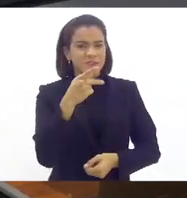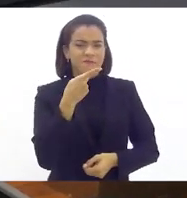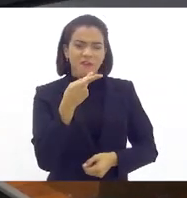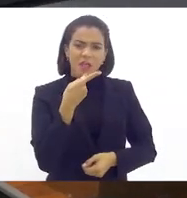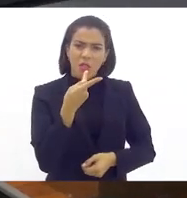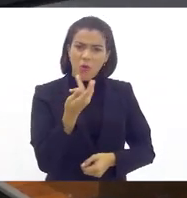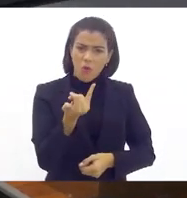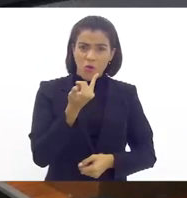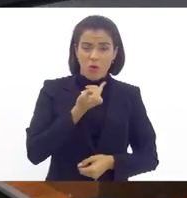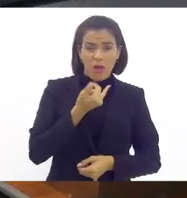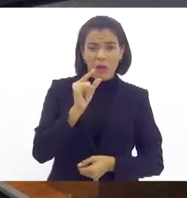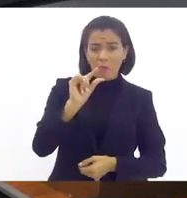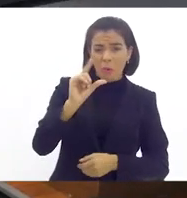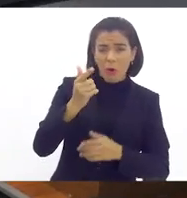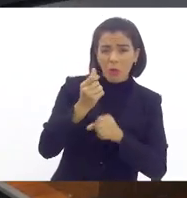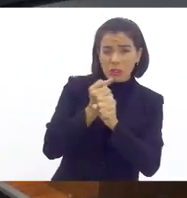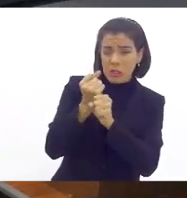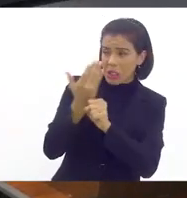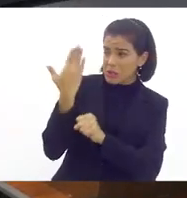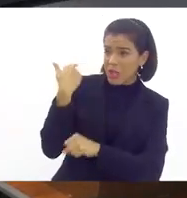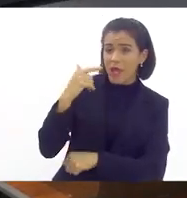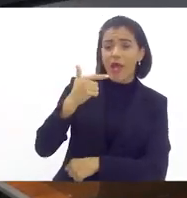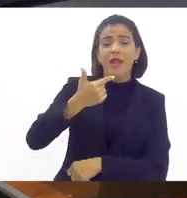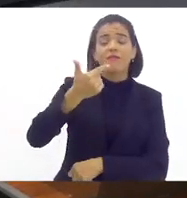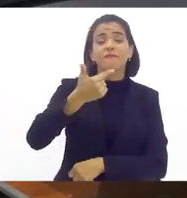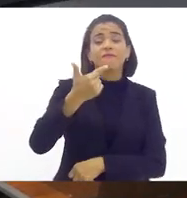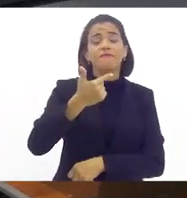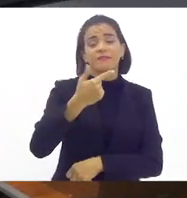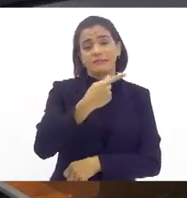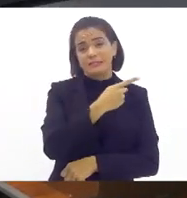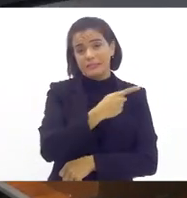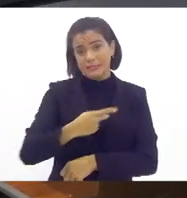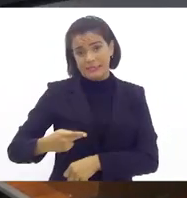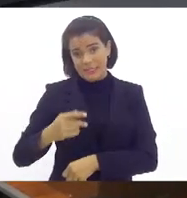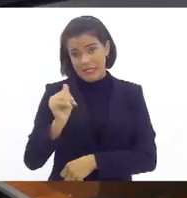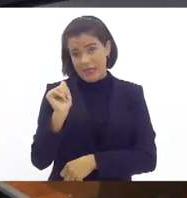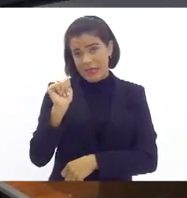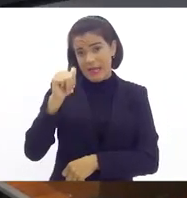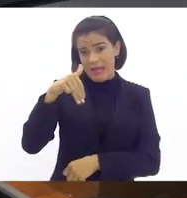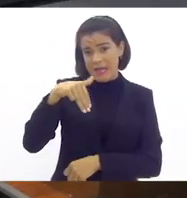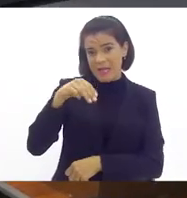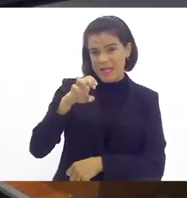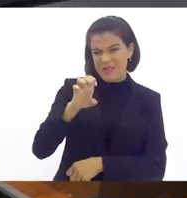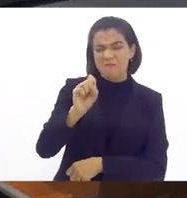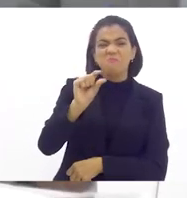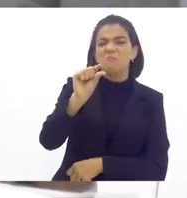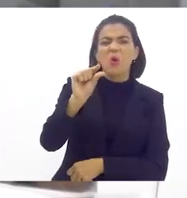Eu, há poucos anos atrás, era vice-presidente da Ames. Poucos anos atrás. Poucos anos. Meio século.